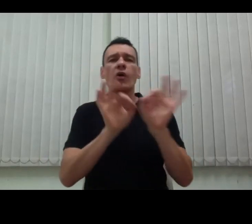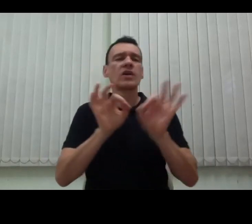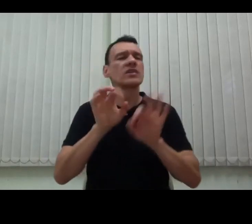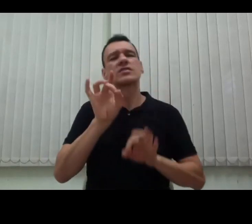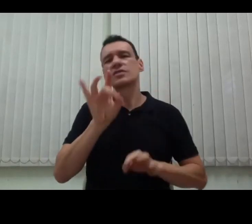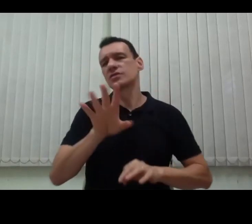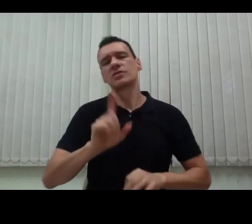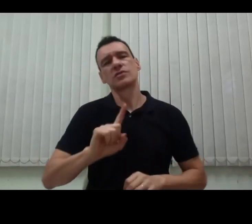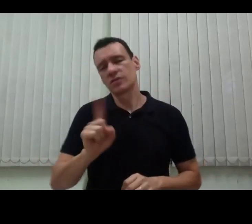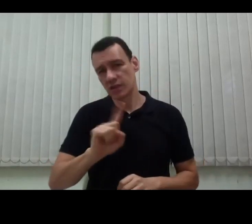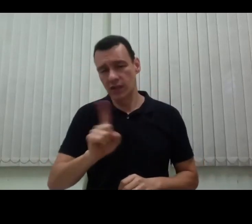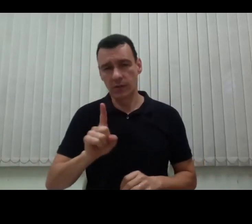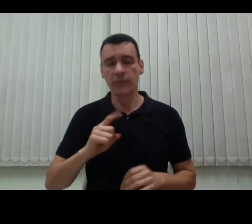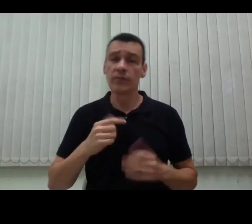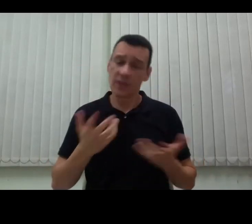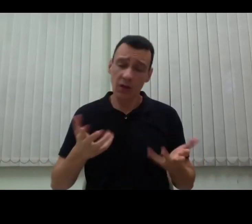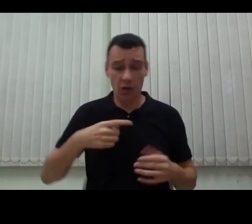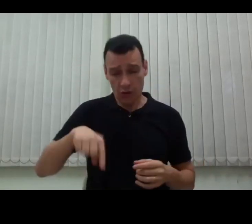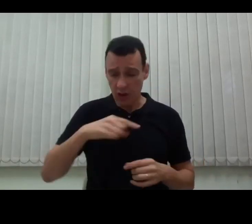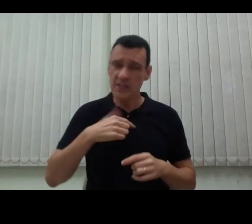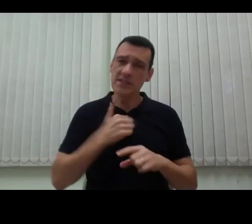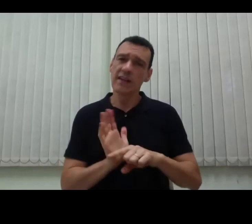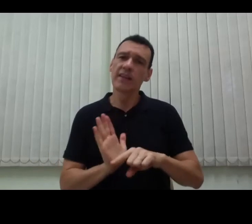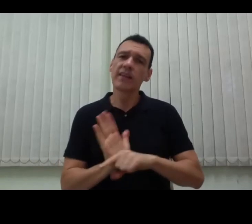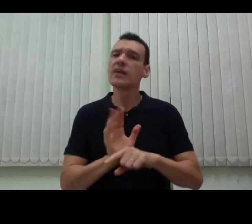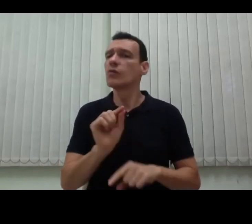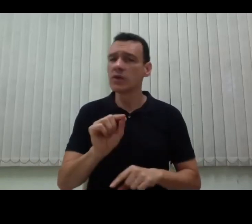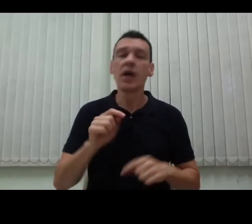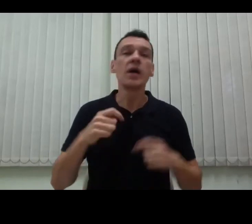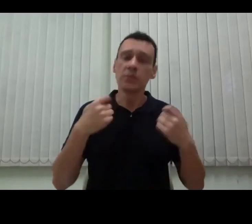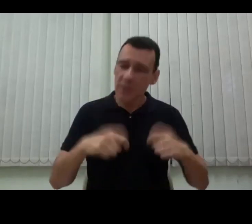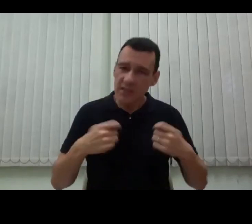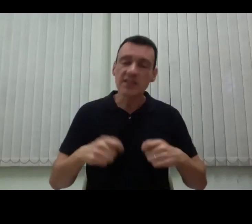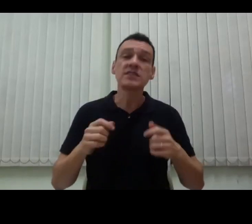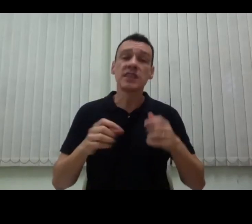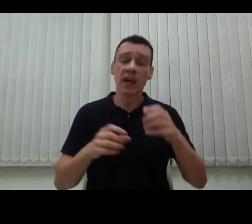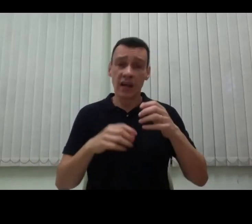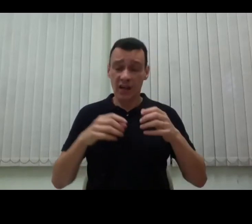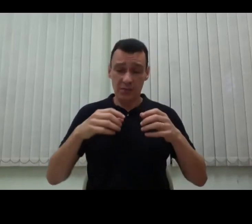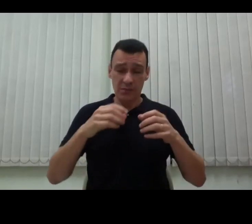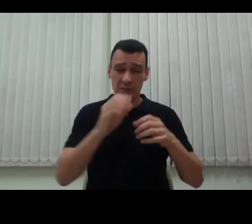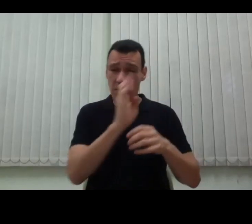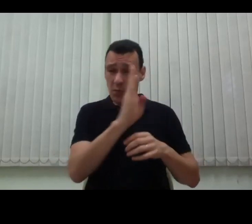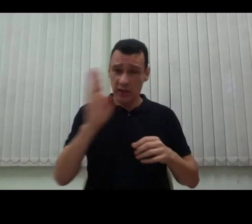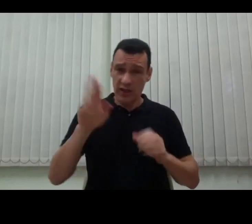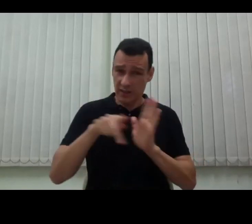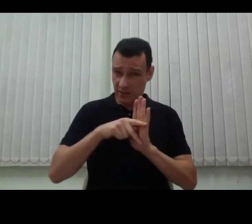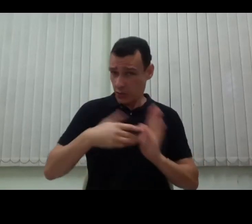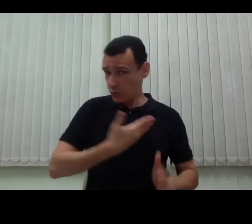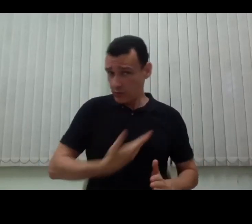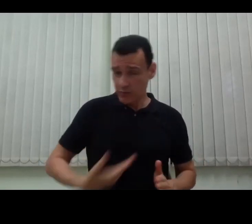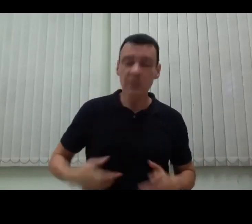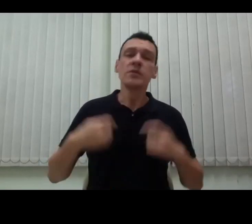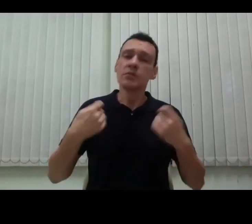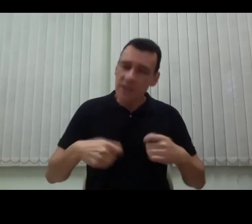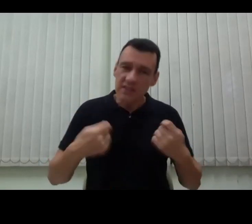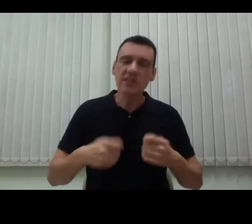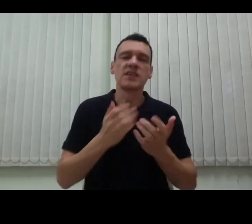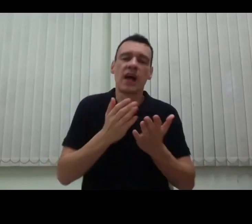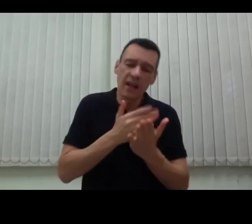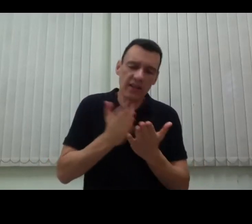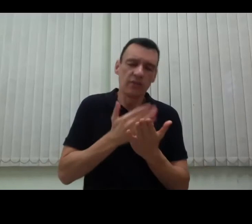uma coleção de autoras negras numa biblioteca pública, é